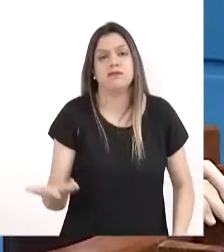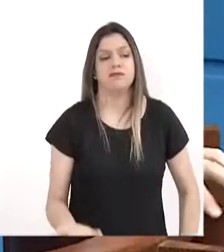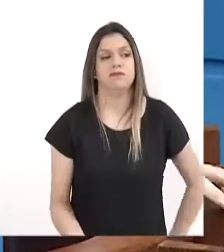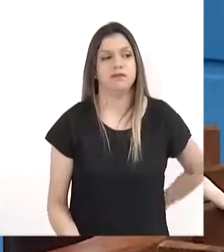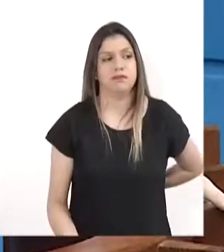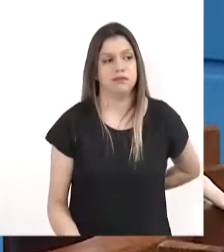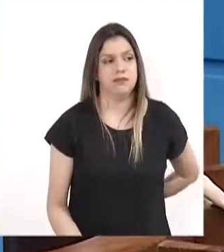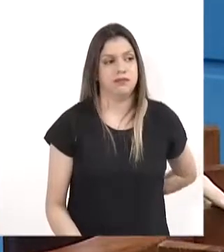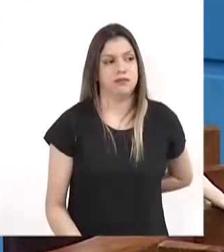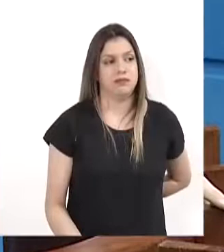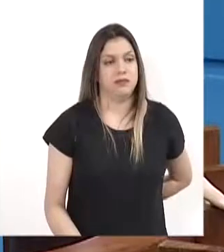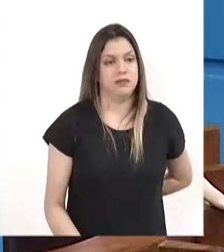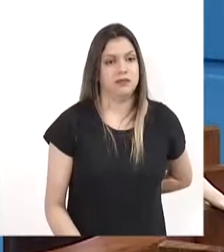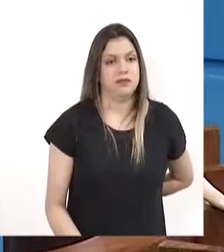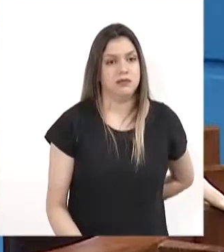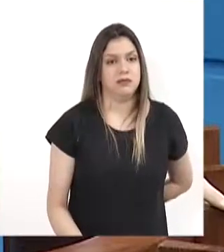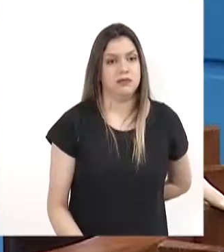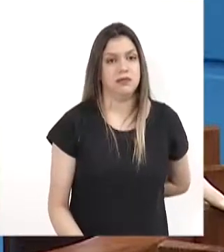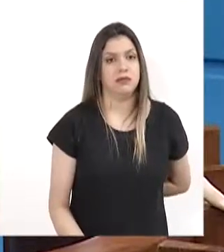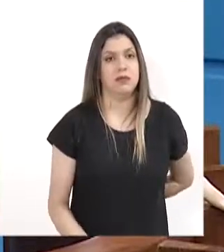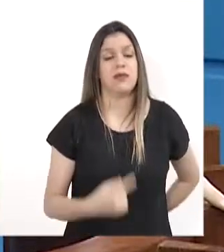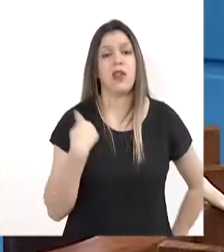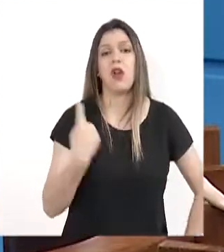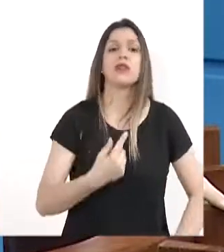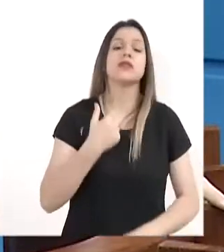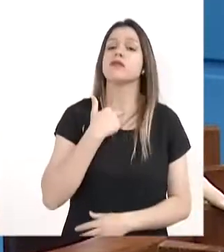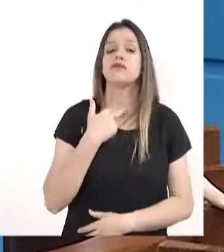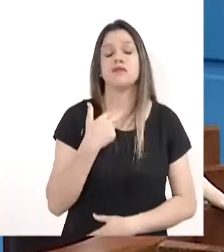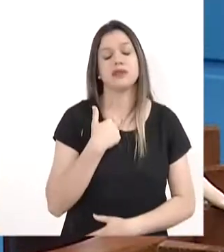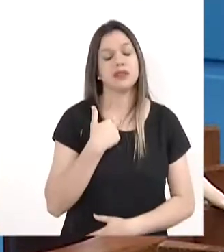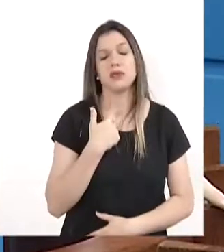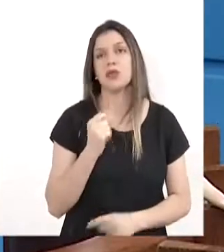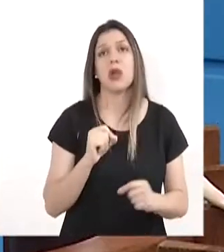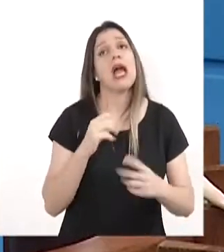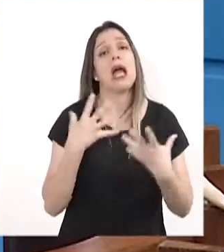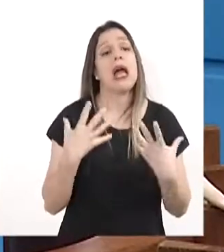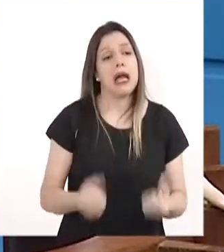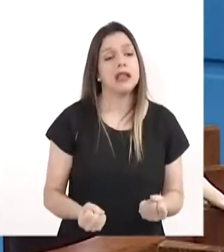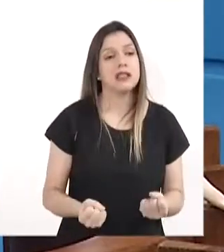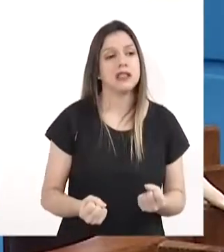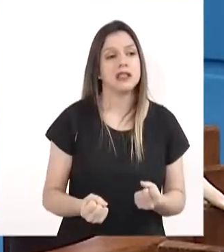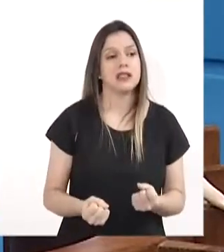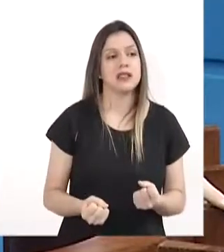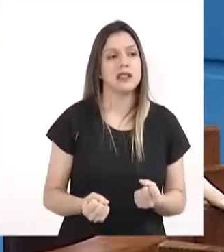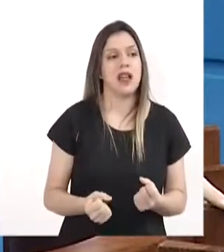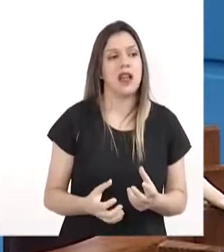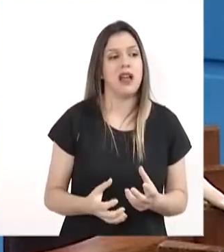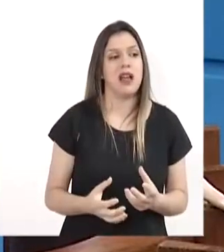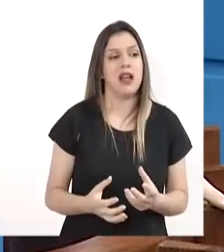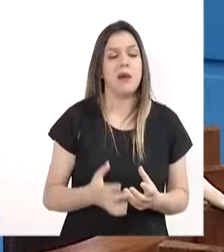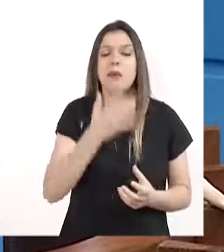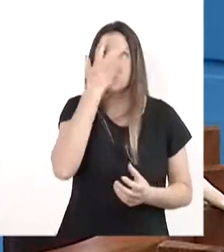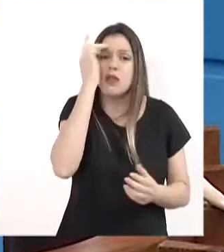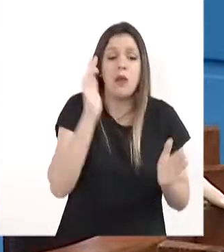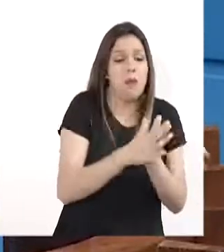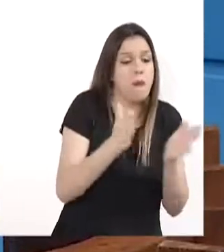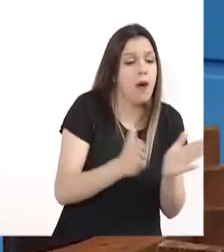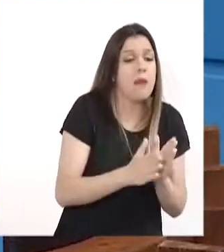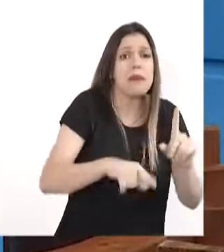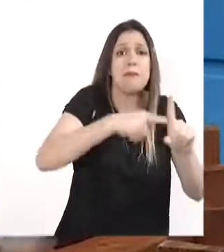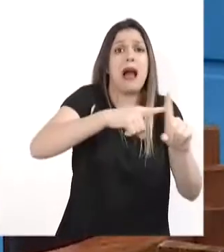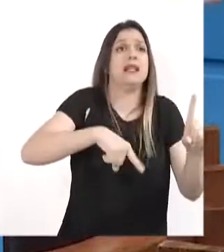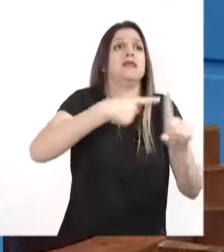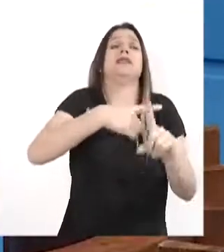Nós não podemos mais admitir esse descarrego em cima. Nós não podemos admitir